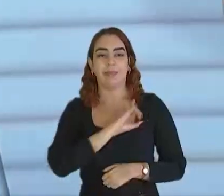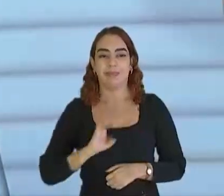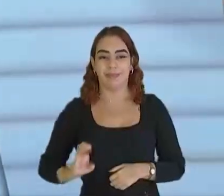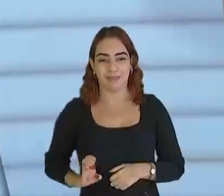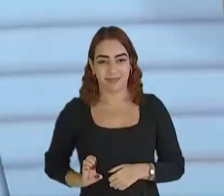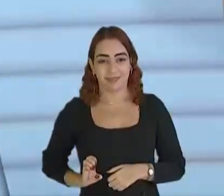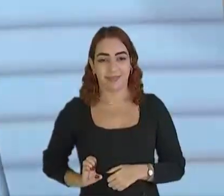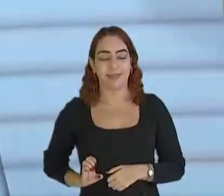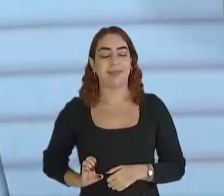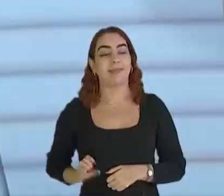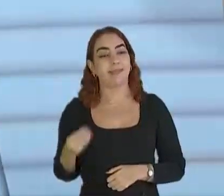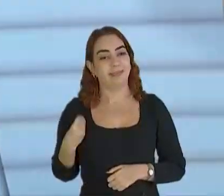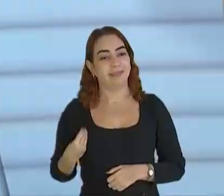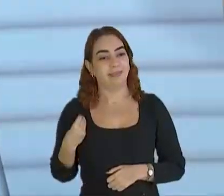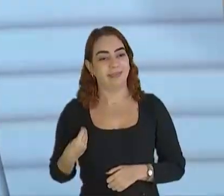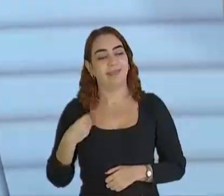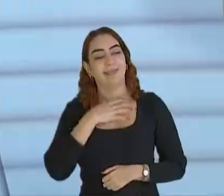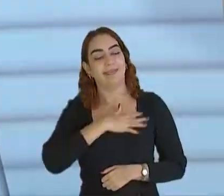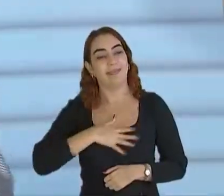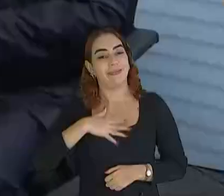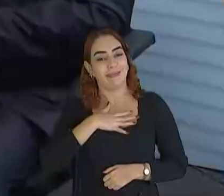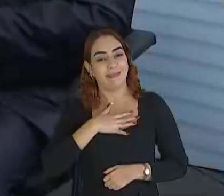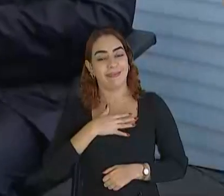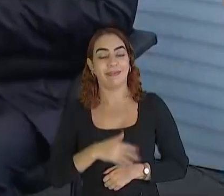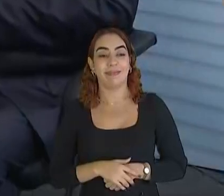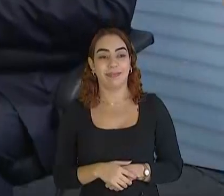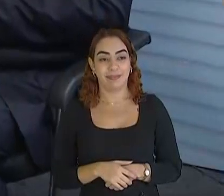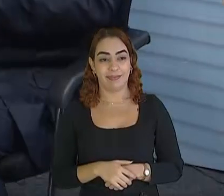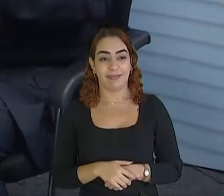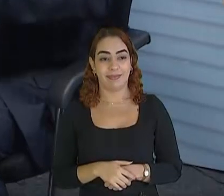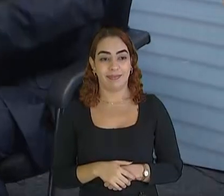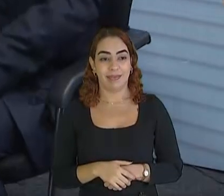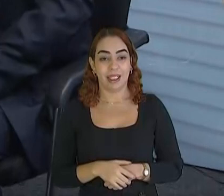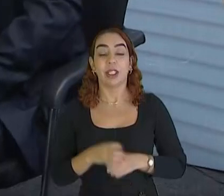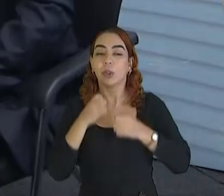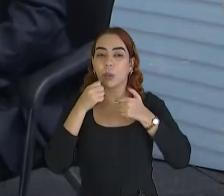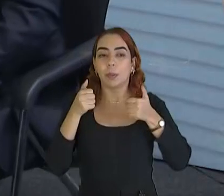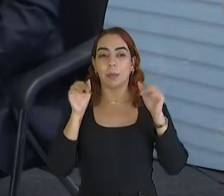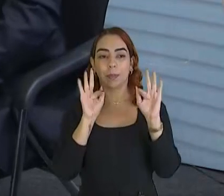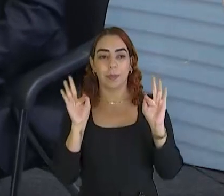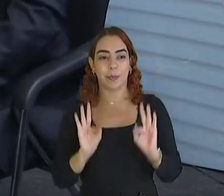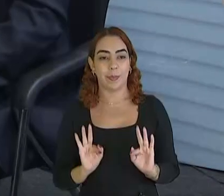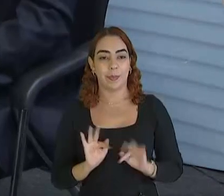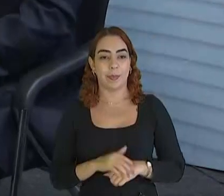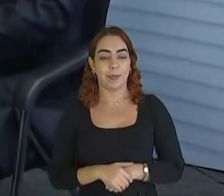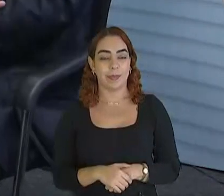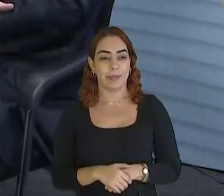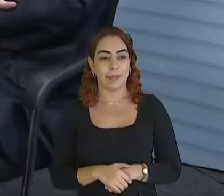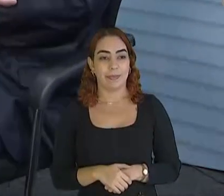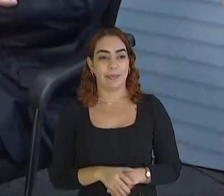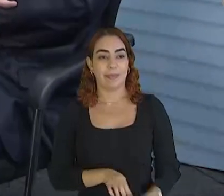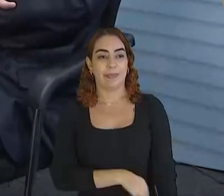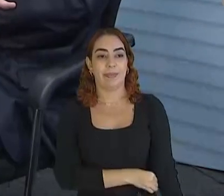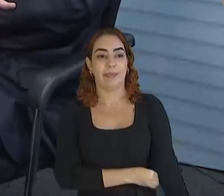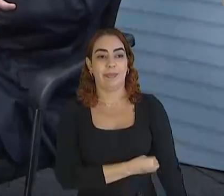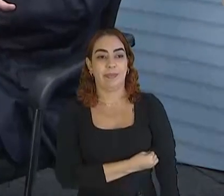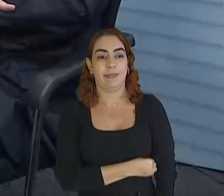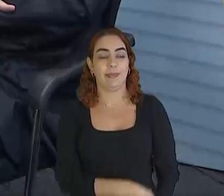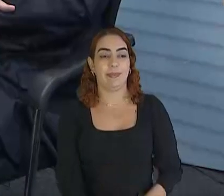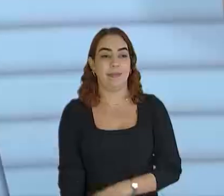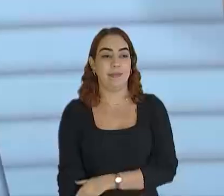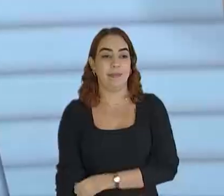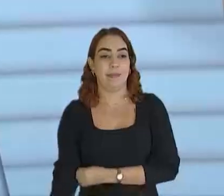Rosendo, aqui comigo. É sempre bom quando ele vem aqui ao programa. Deputado, obrigado. Tudo bem, deputado? Alegria recebê-lo. Bom, Renato, primeiro eu queria